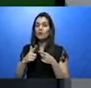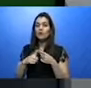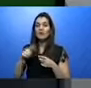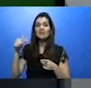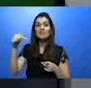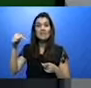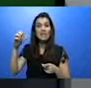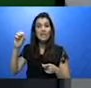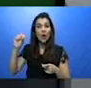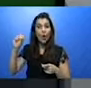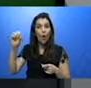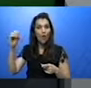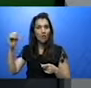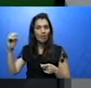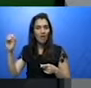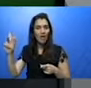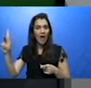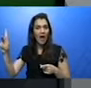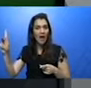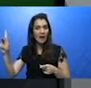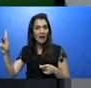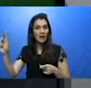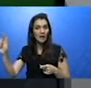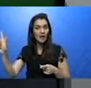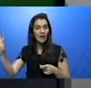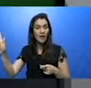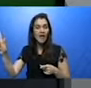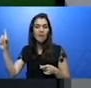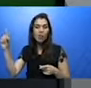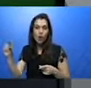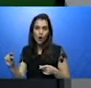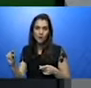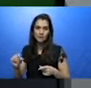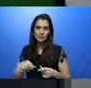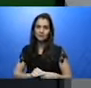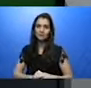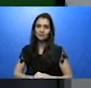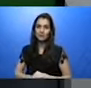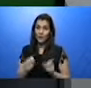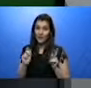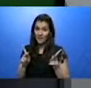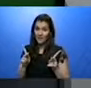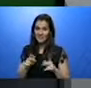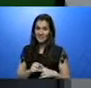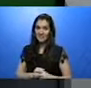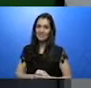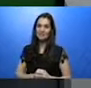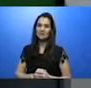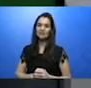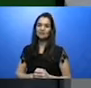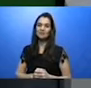780 quilogramas é menor do que 1.000 quilogramas. Tudo bem?